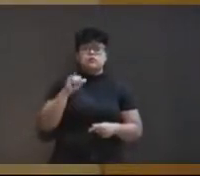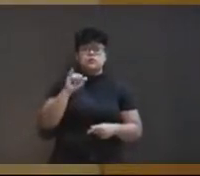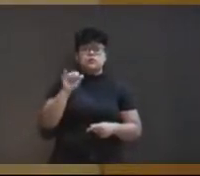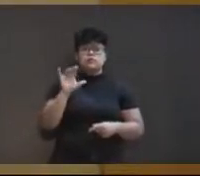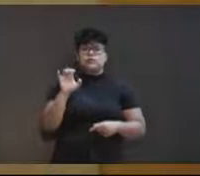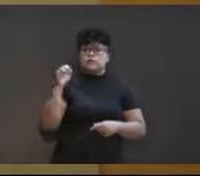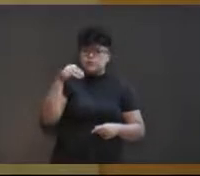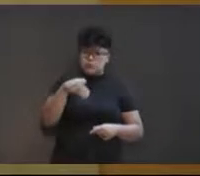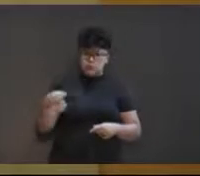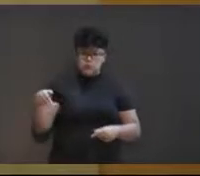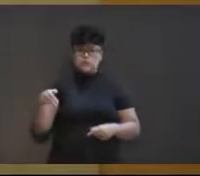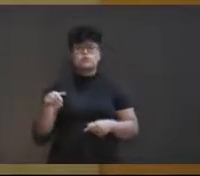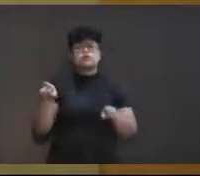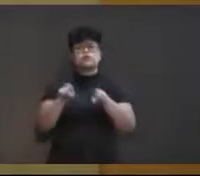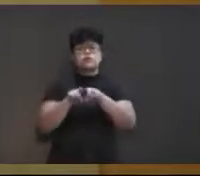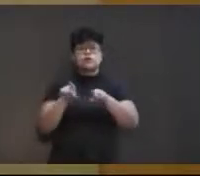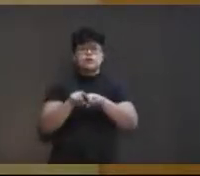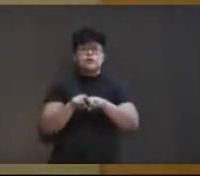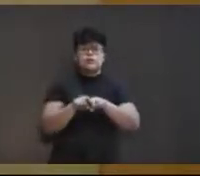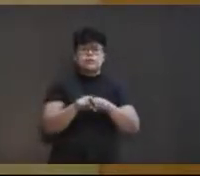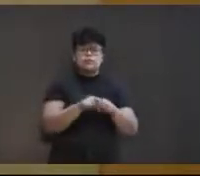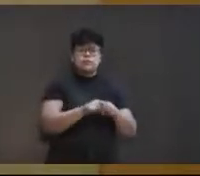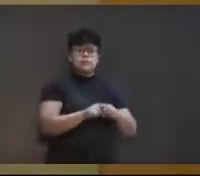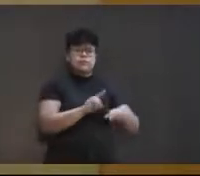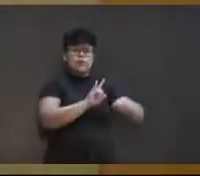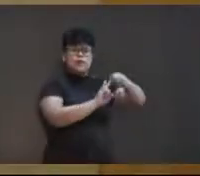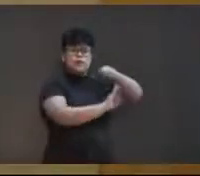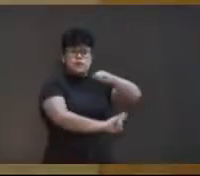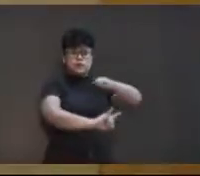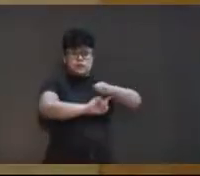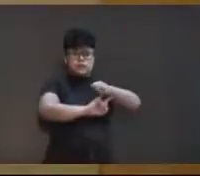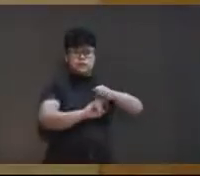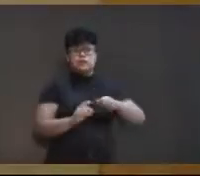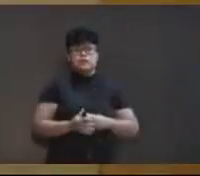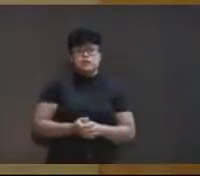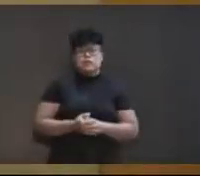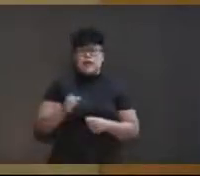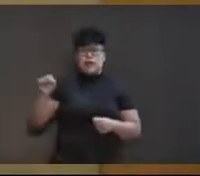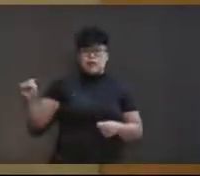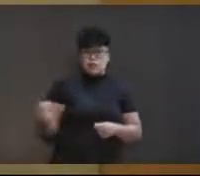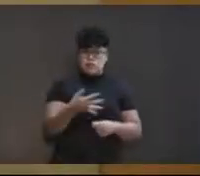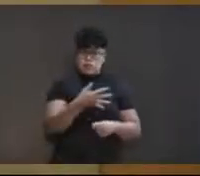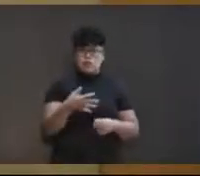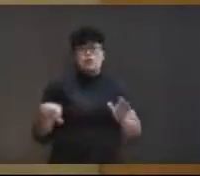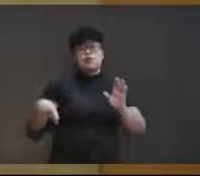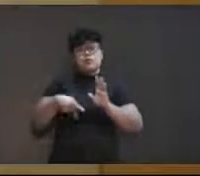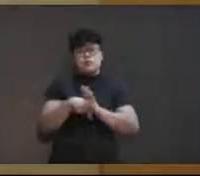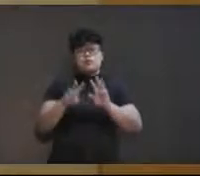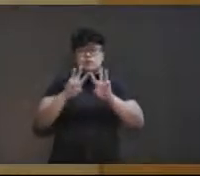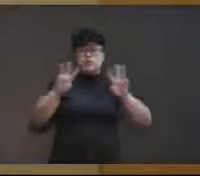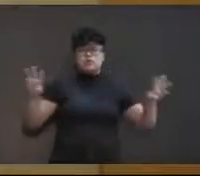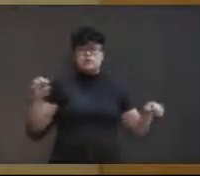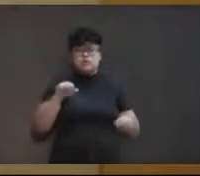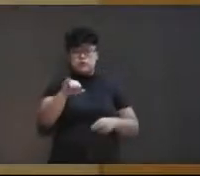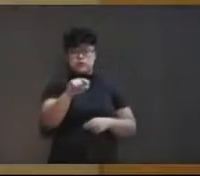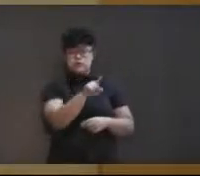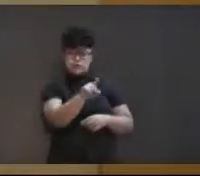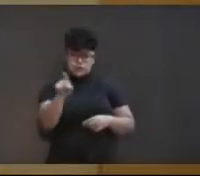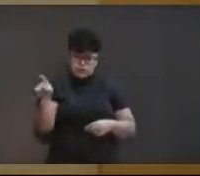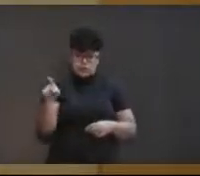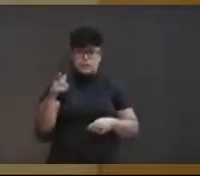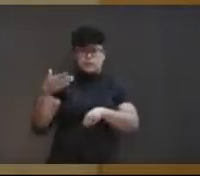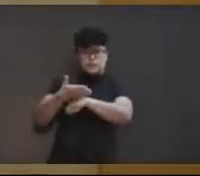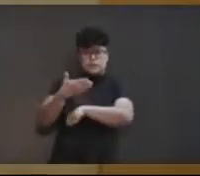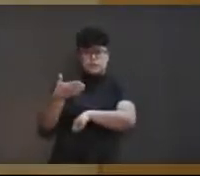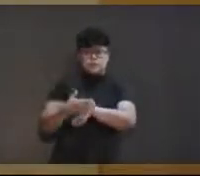no Mirante do Rio e a programação está atualizada no site então se você é palestrante ou participante Verifique o site para